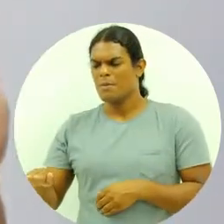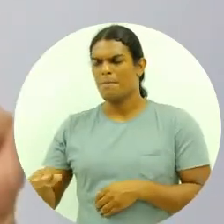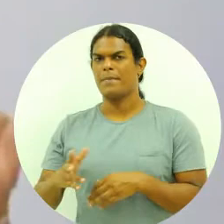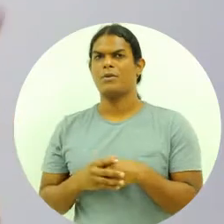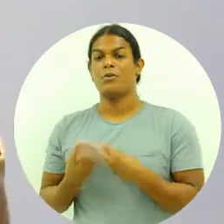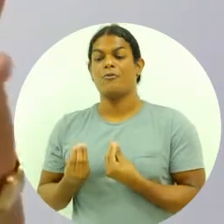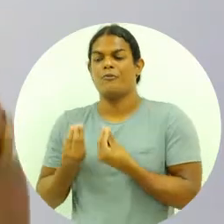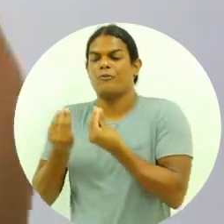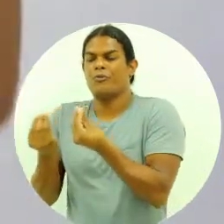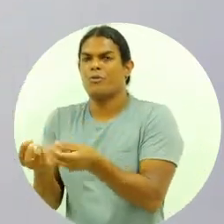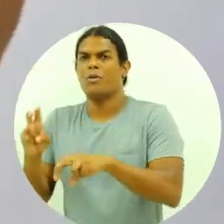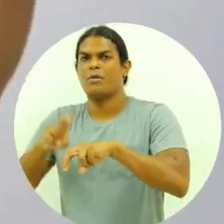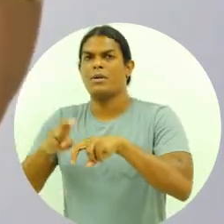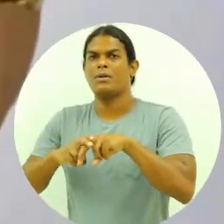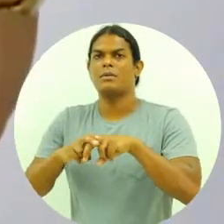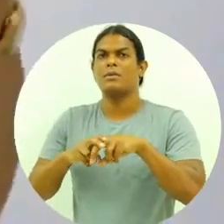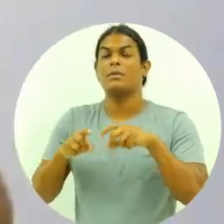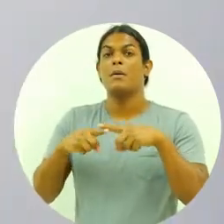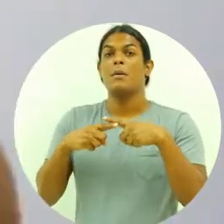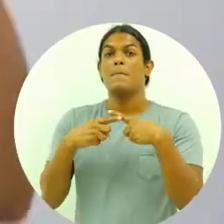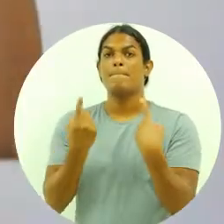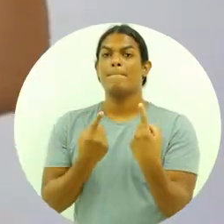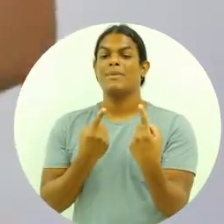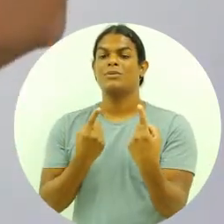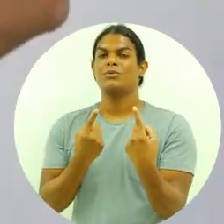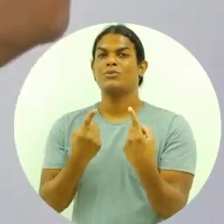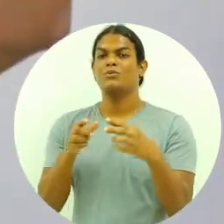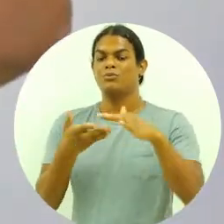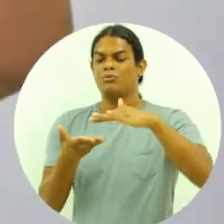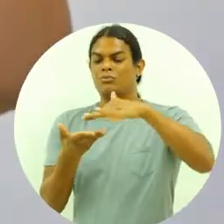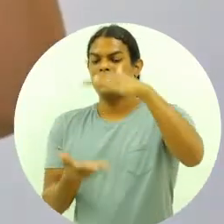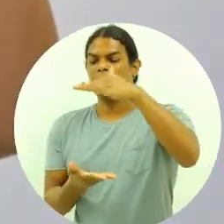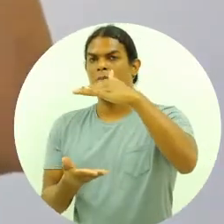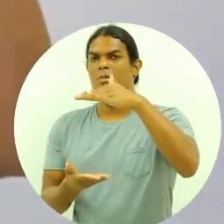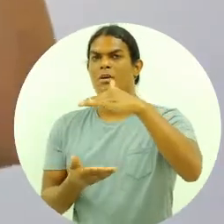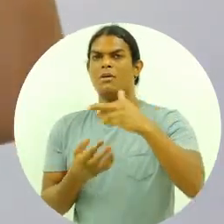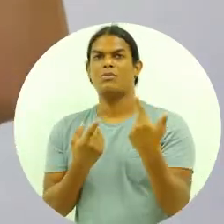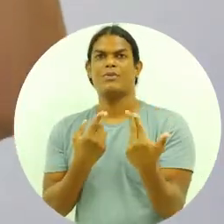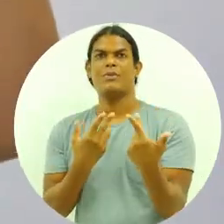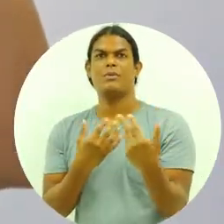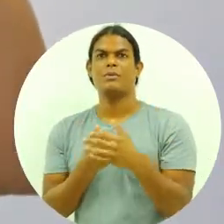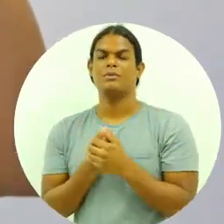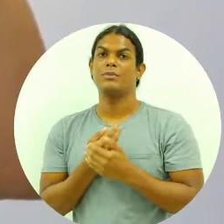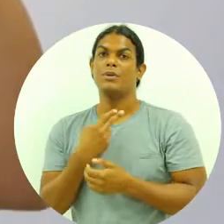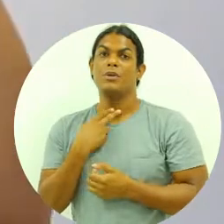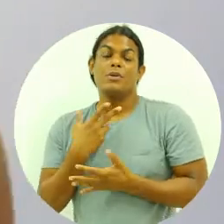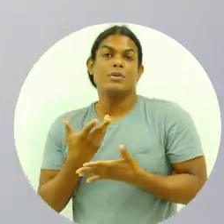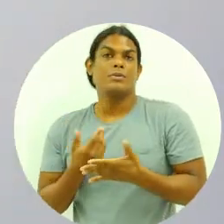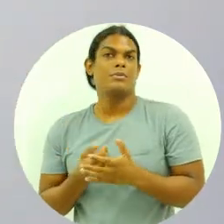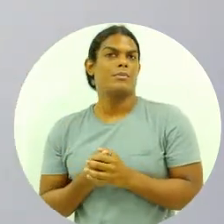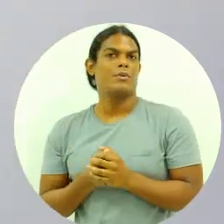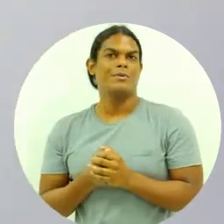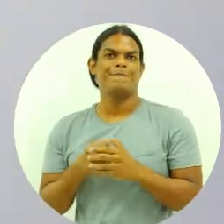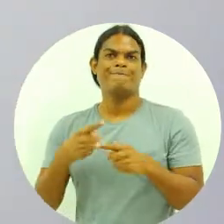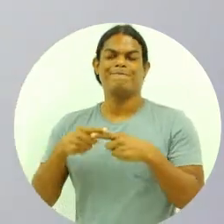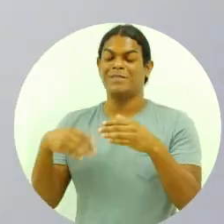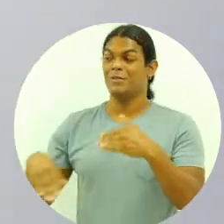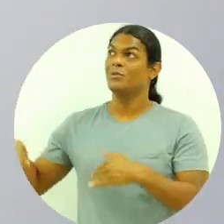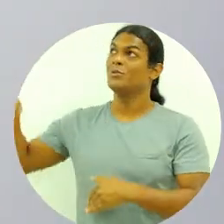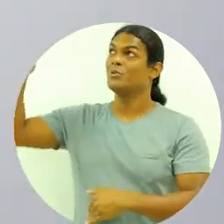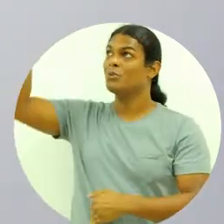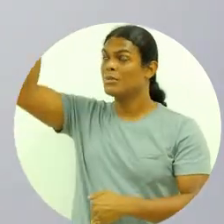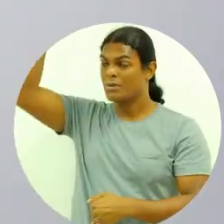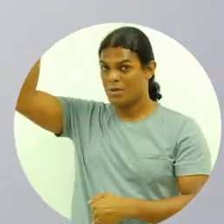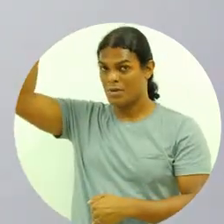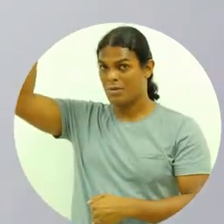até deu a mesma estrutura para visualização, mas você não diminuiu a desigualdade, né, de condições entre